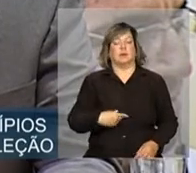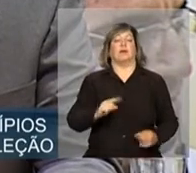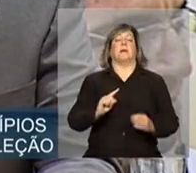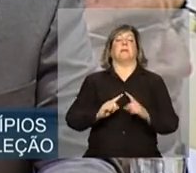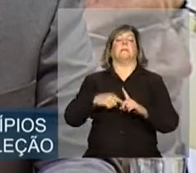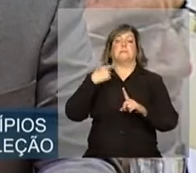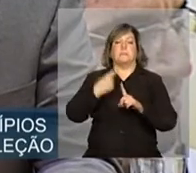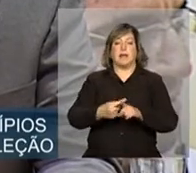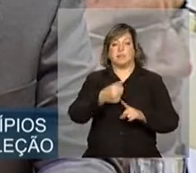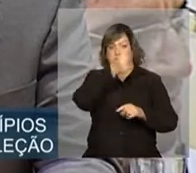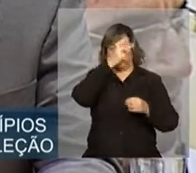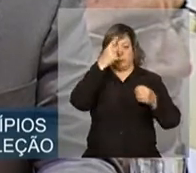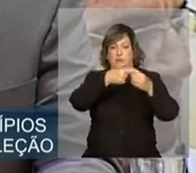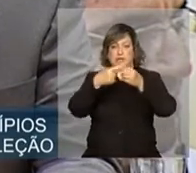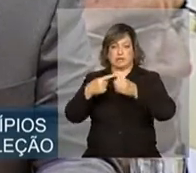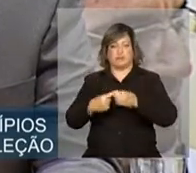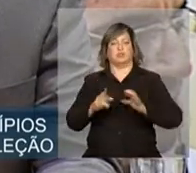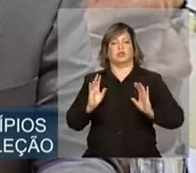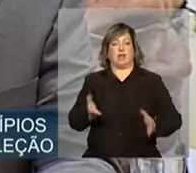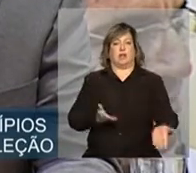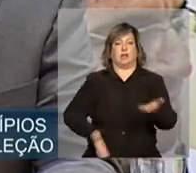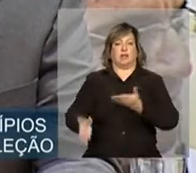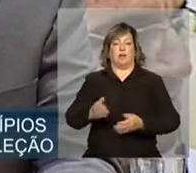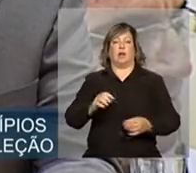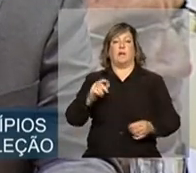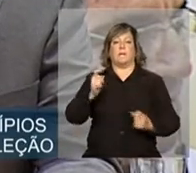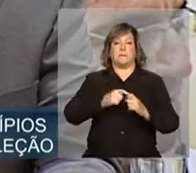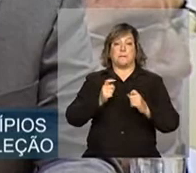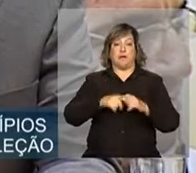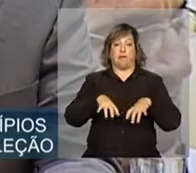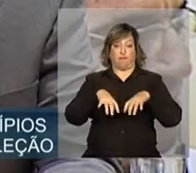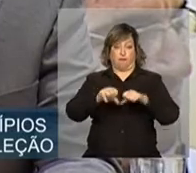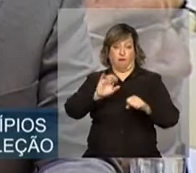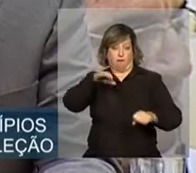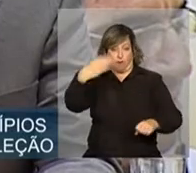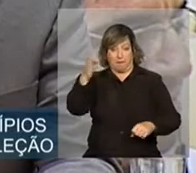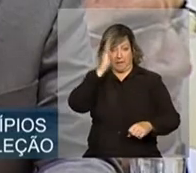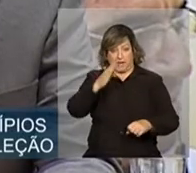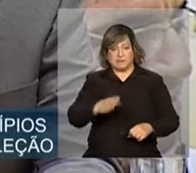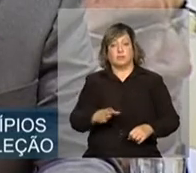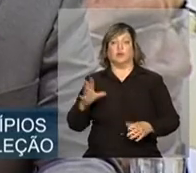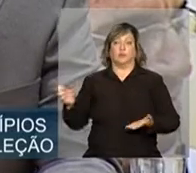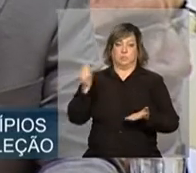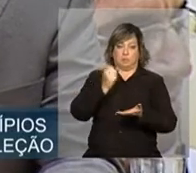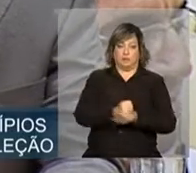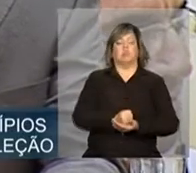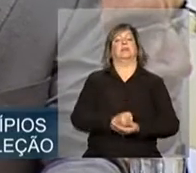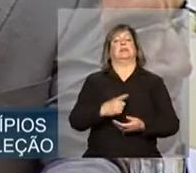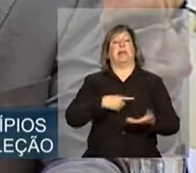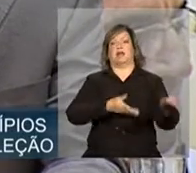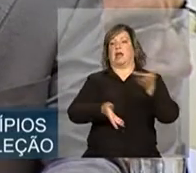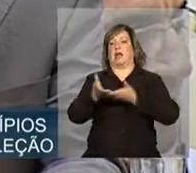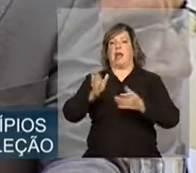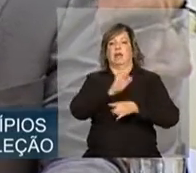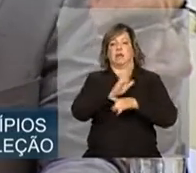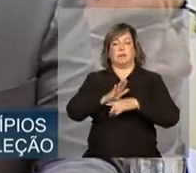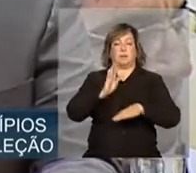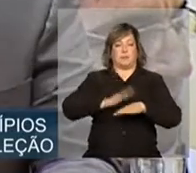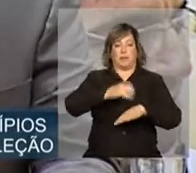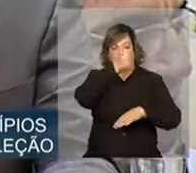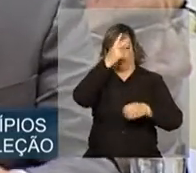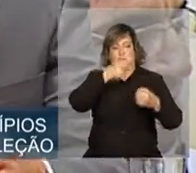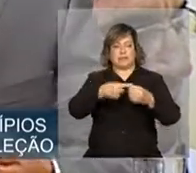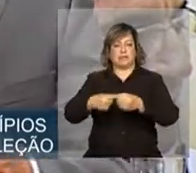municípios foram atendidos com entrada dos médicos formados fora do Brasil tanto brasileiros ou estrangeiros